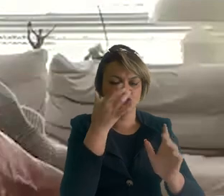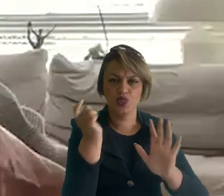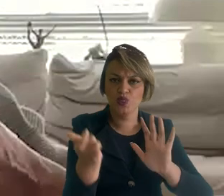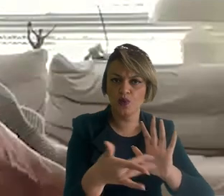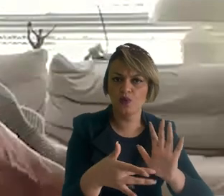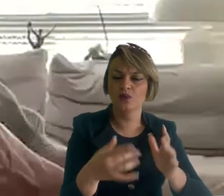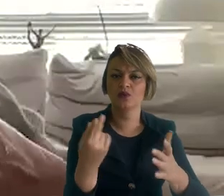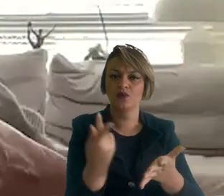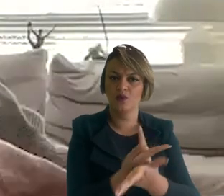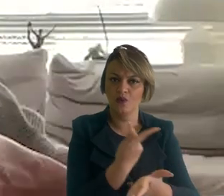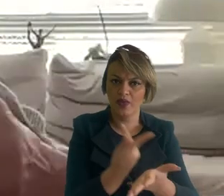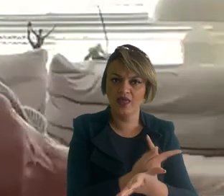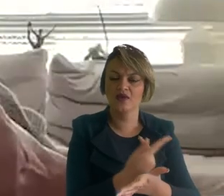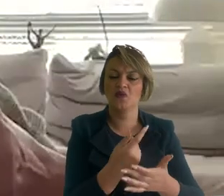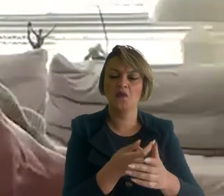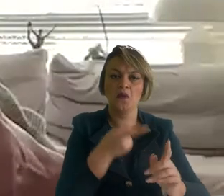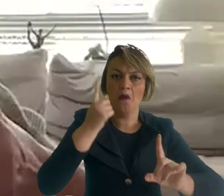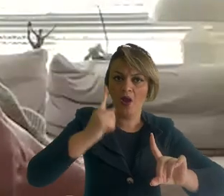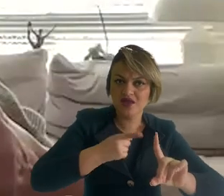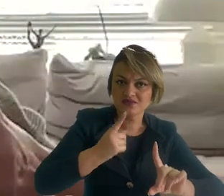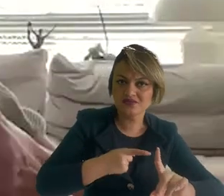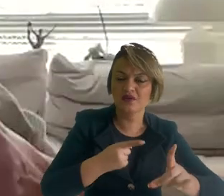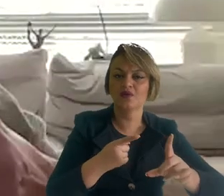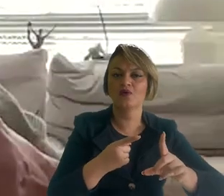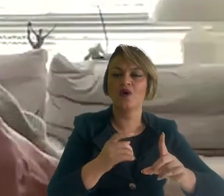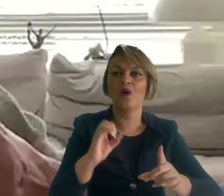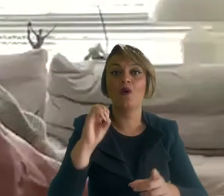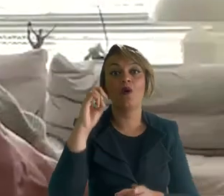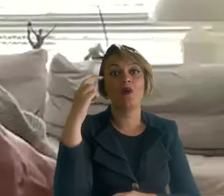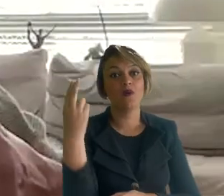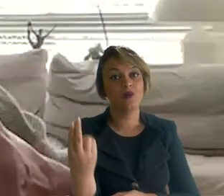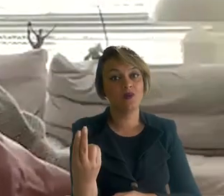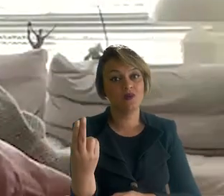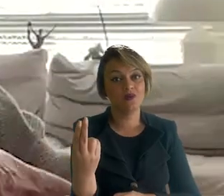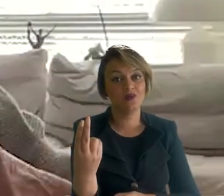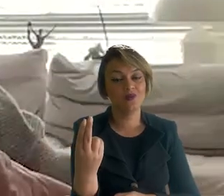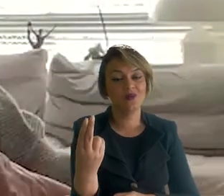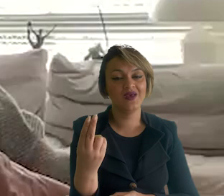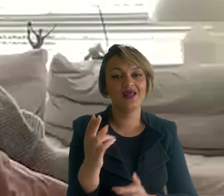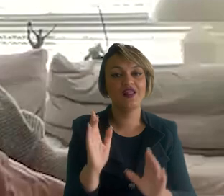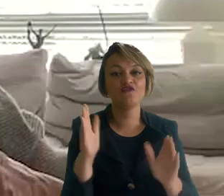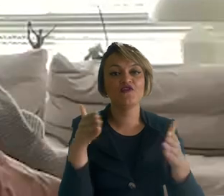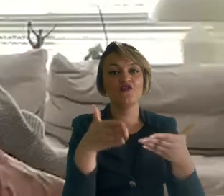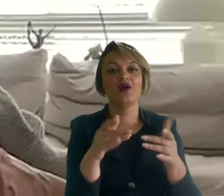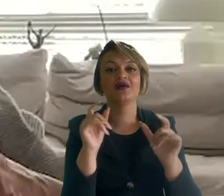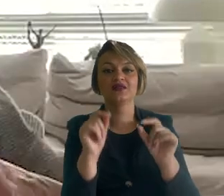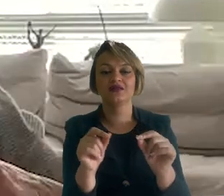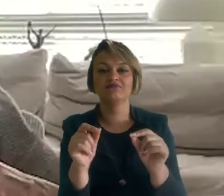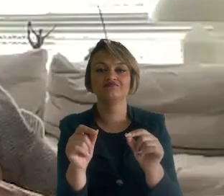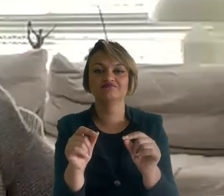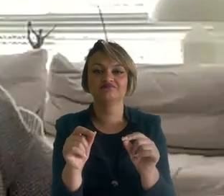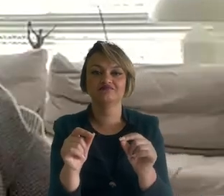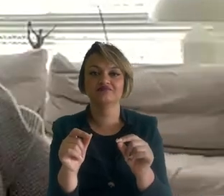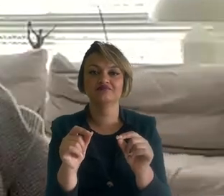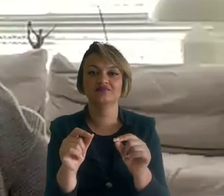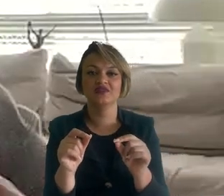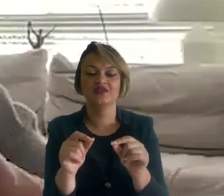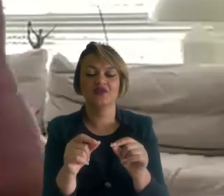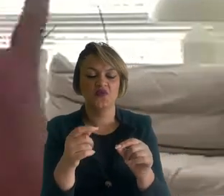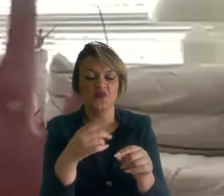por erro por coação ou se ela foi dirigida com o intuito simulatório